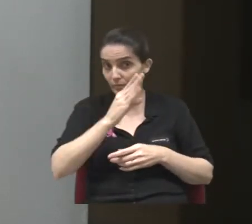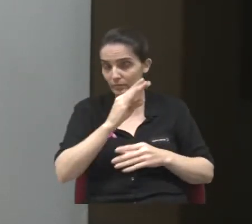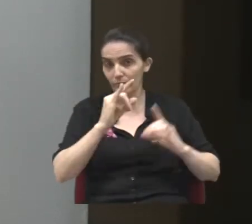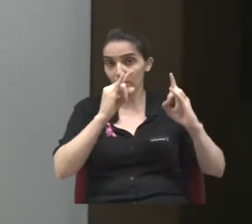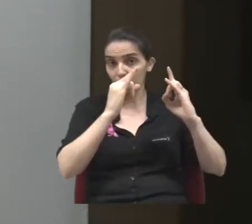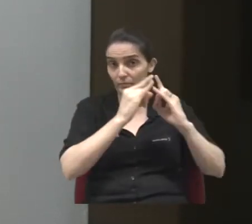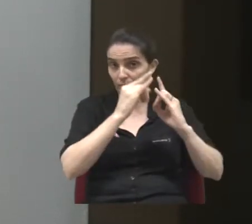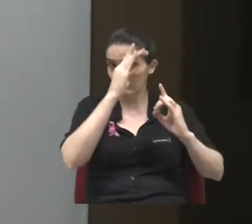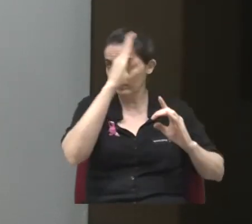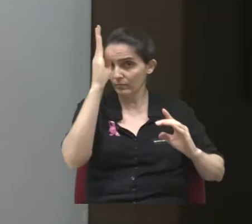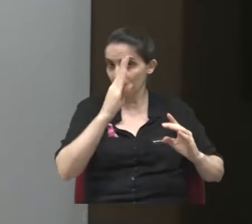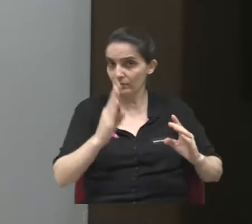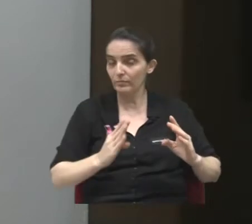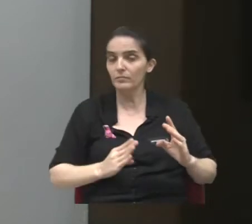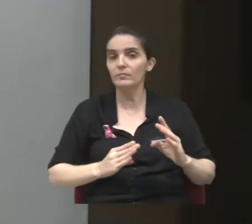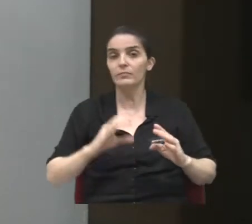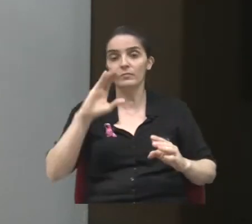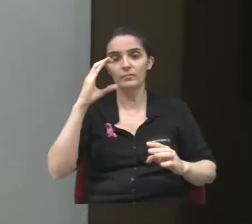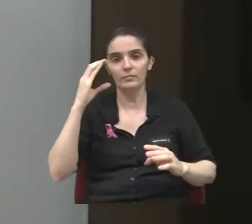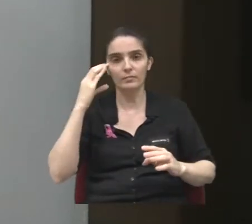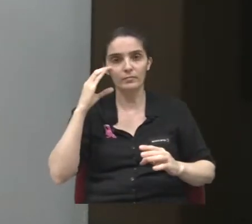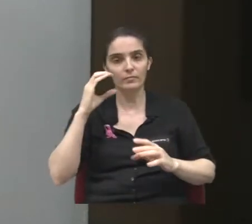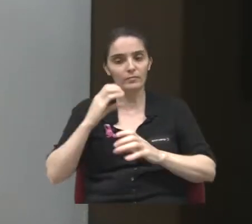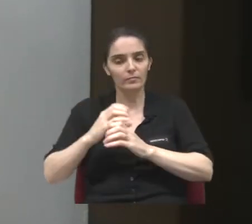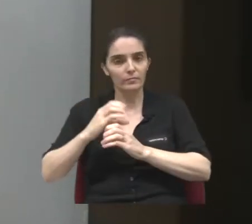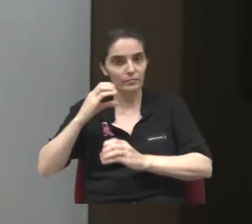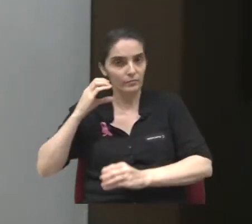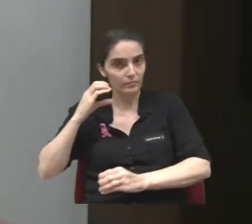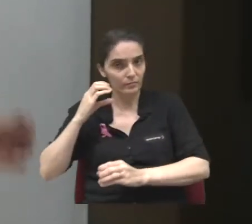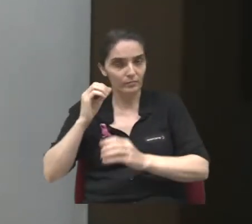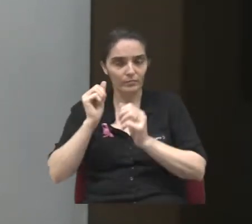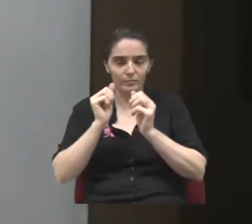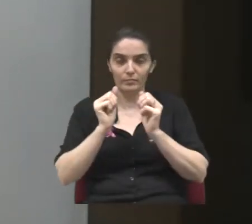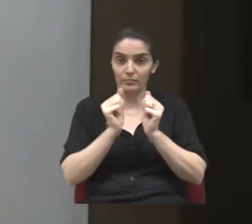Engenharia, que é organizada pela USP.